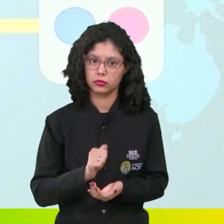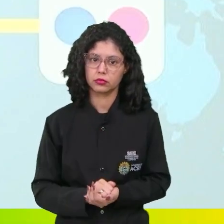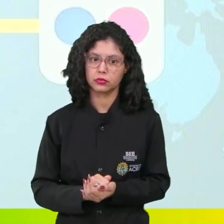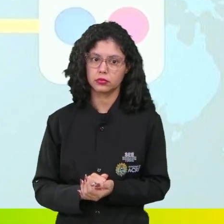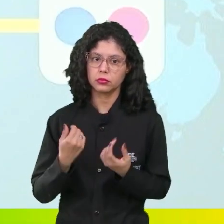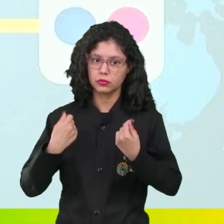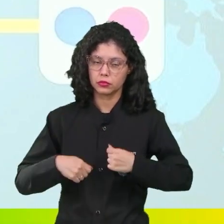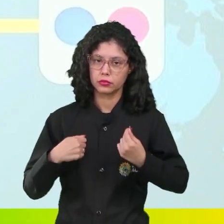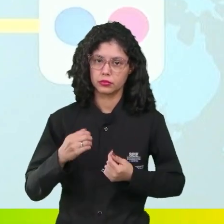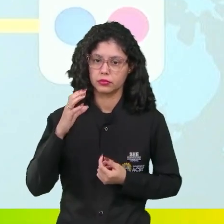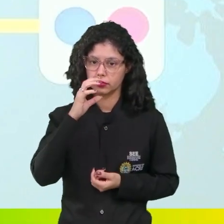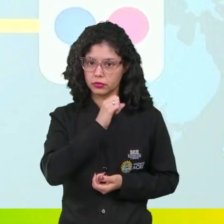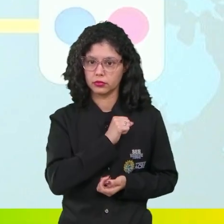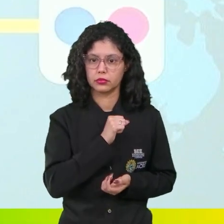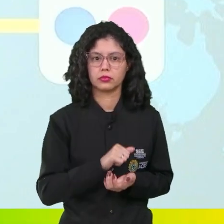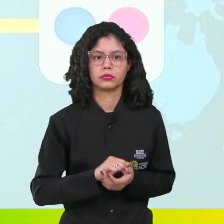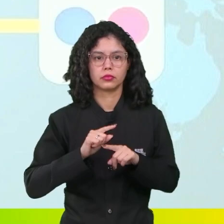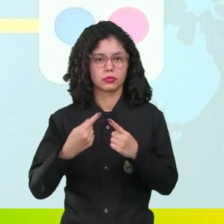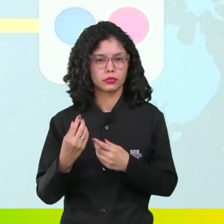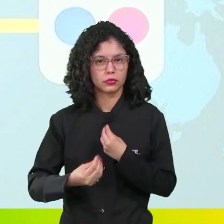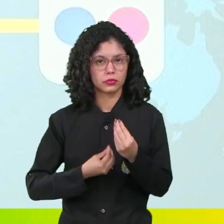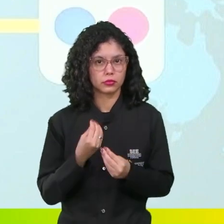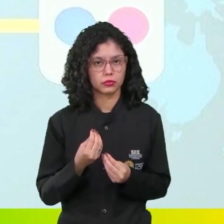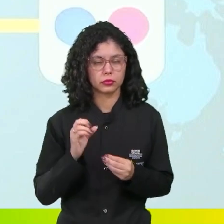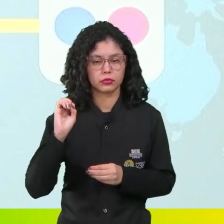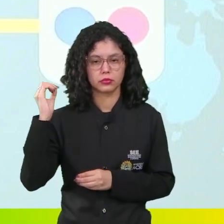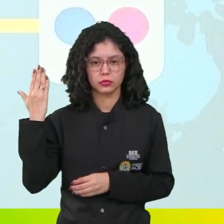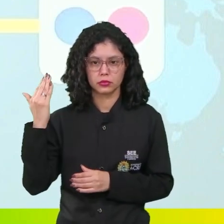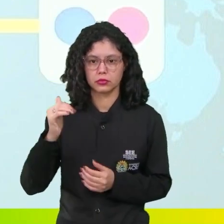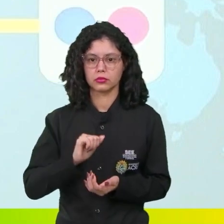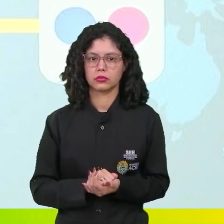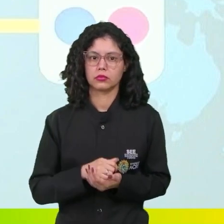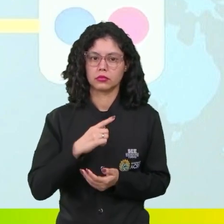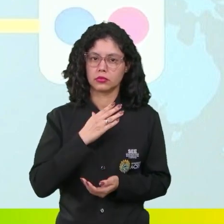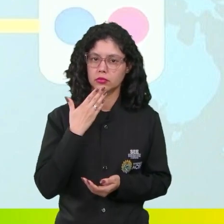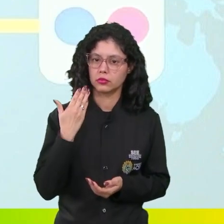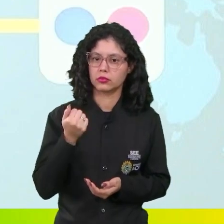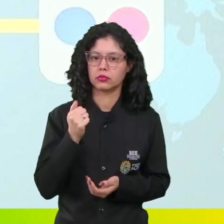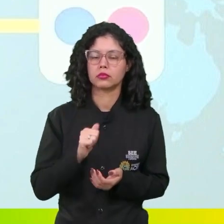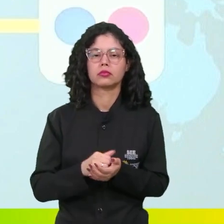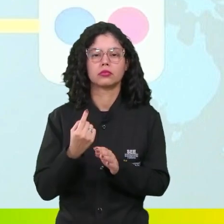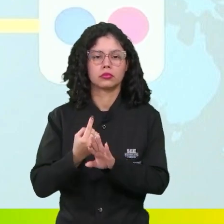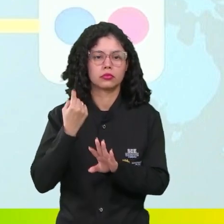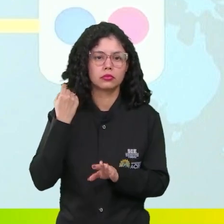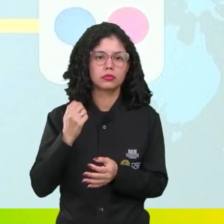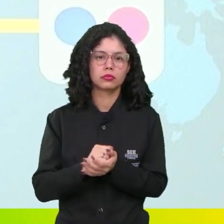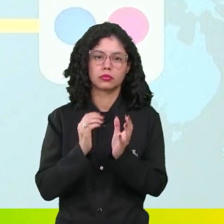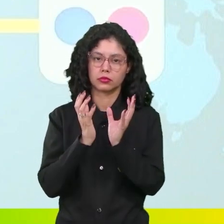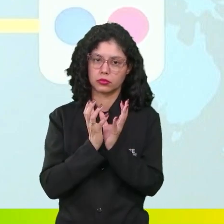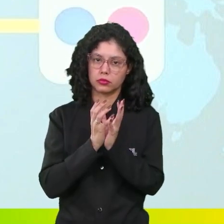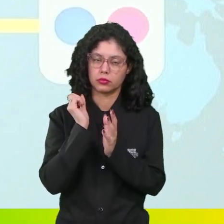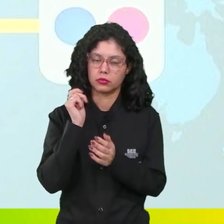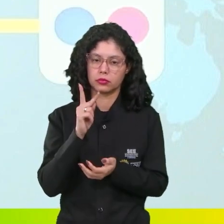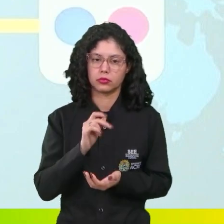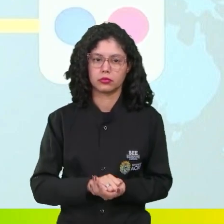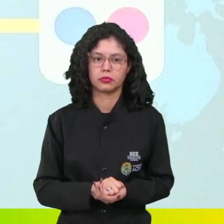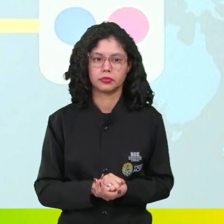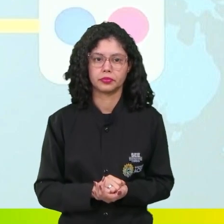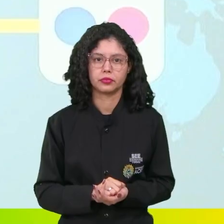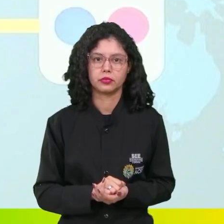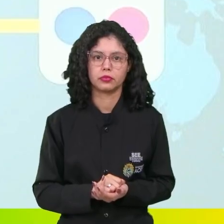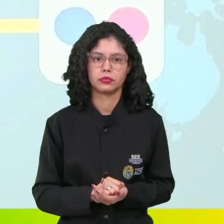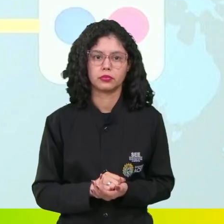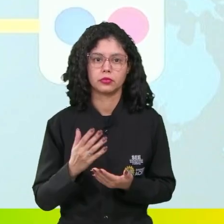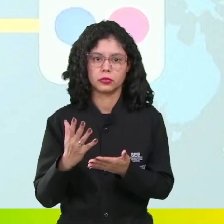ser feita de forma rápida. Mas como isso acontece? Não tem todo um melhoramento por trás, é um conjunto, tá? Então,